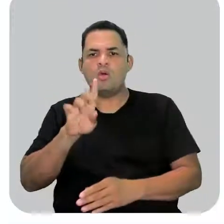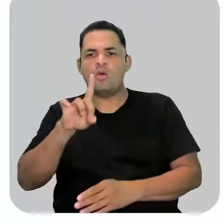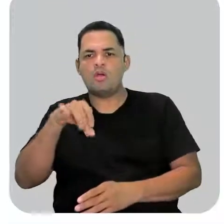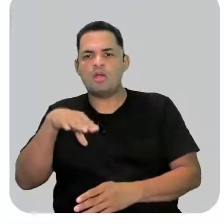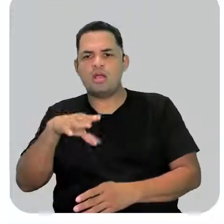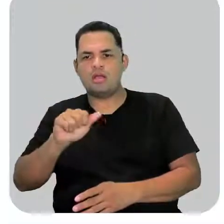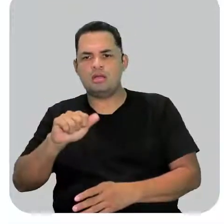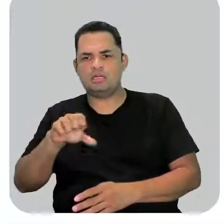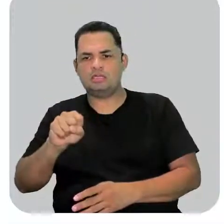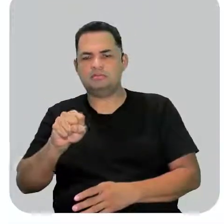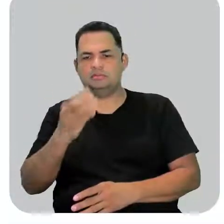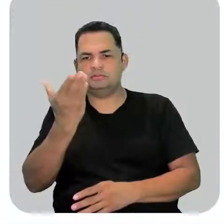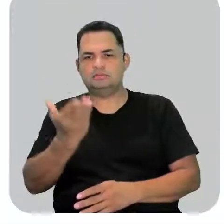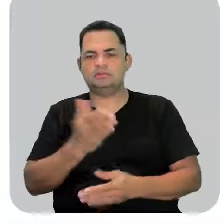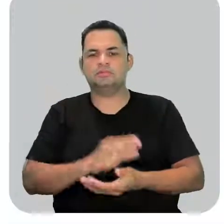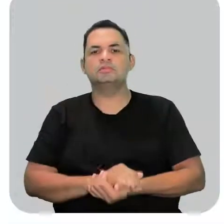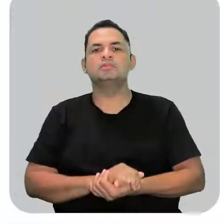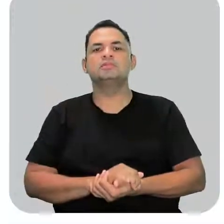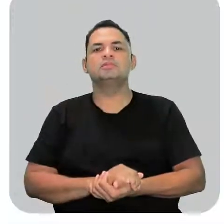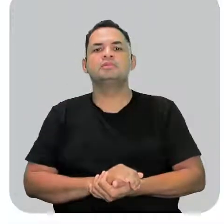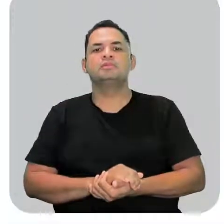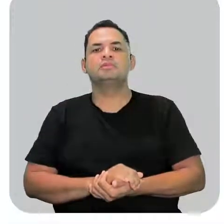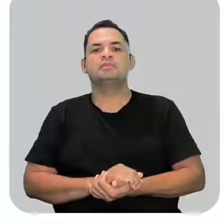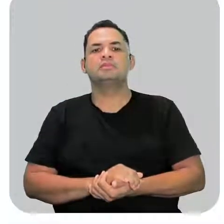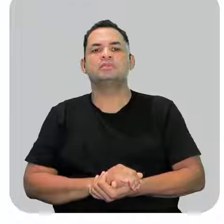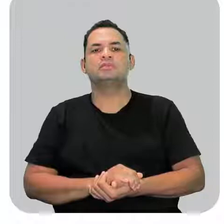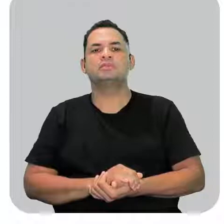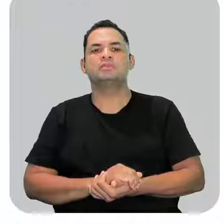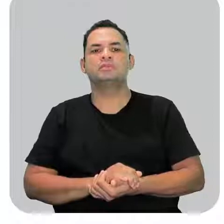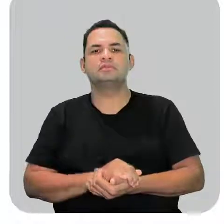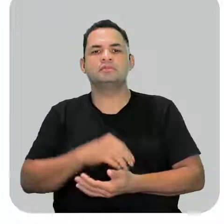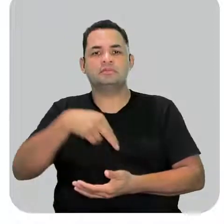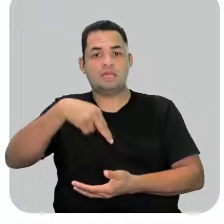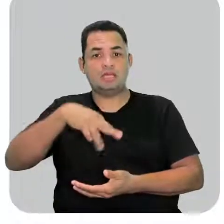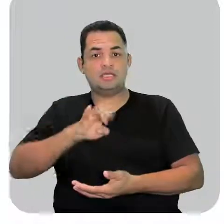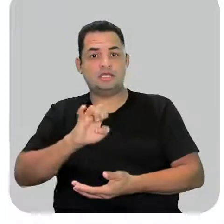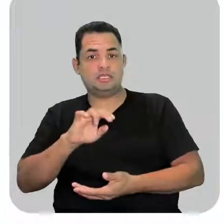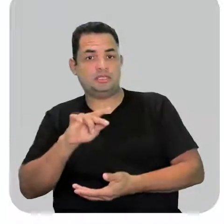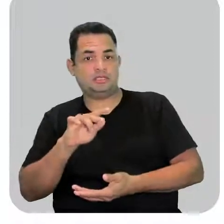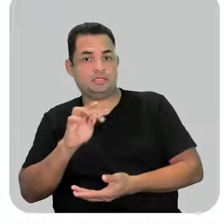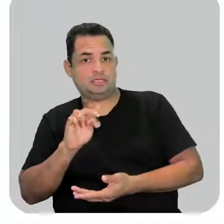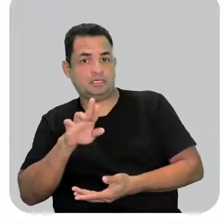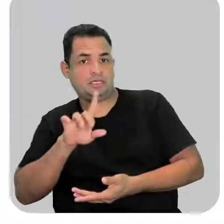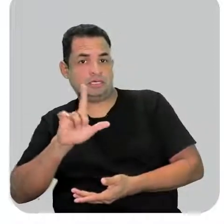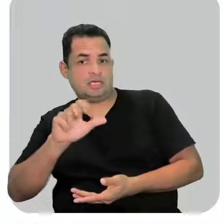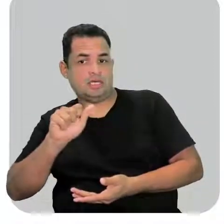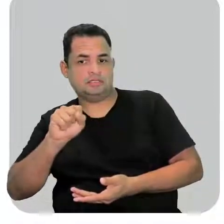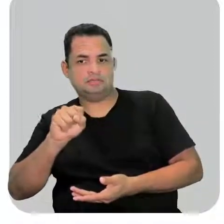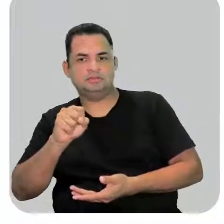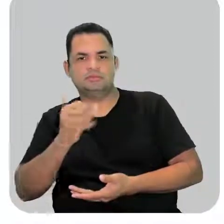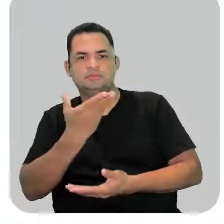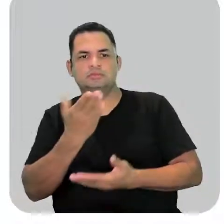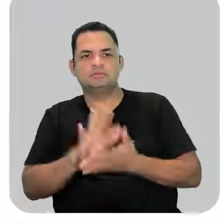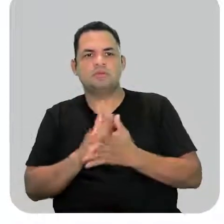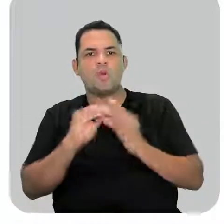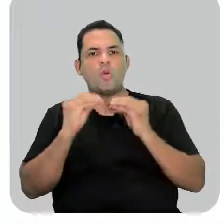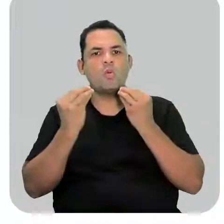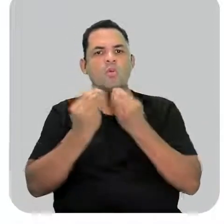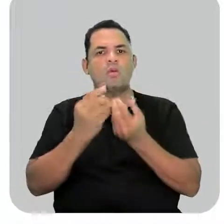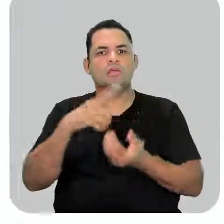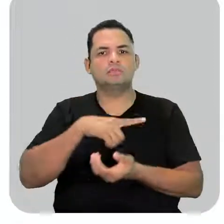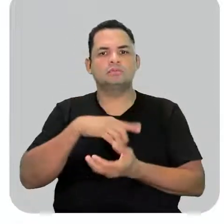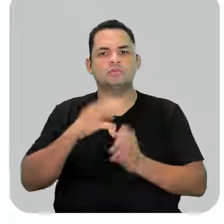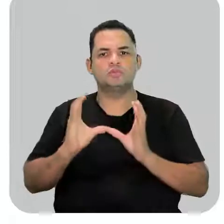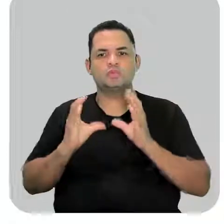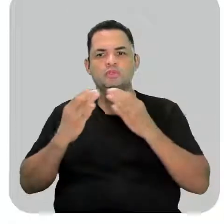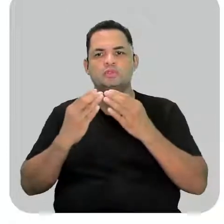funções orgânicas. E vamos às nitrilas. As nitrilas são compostos que